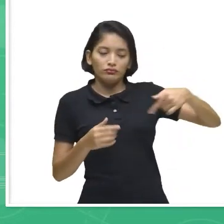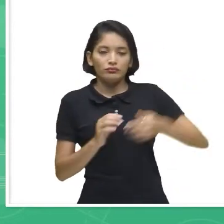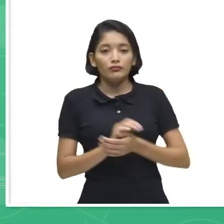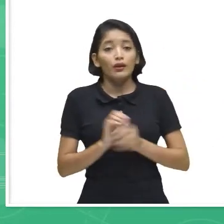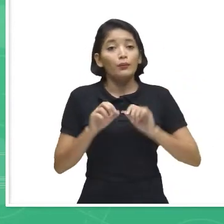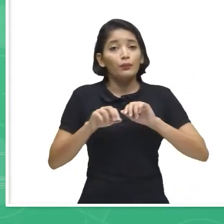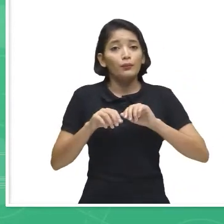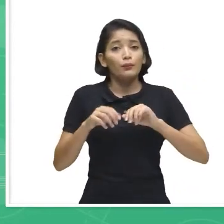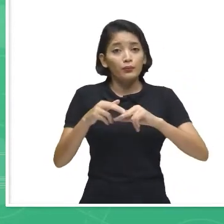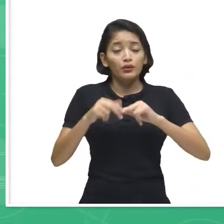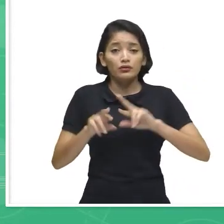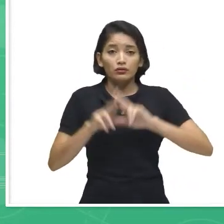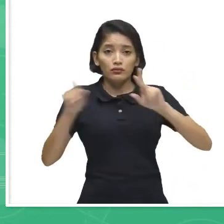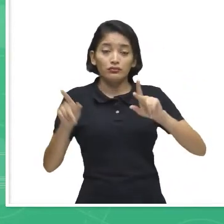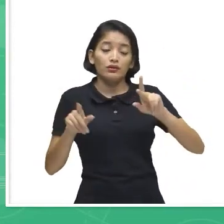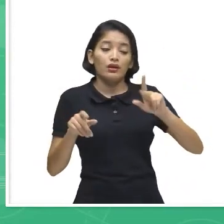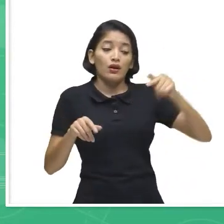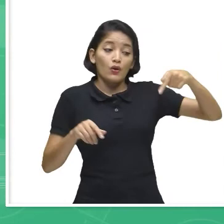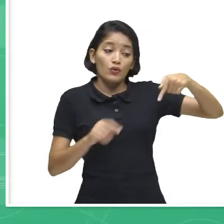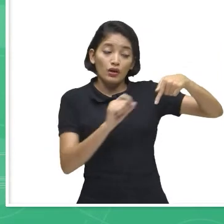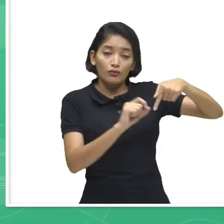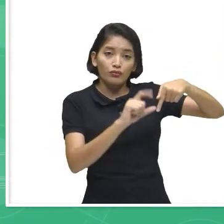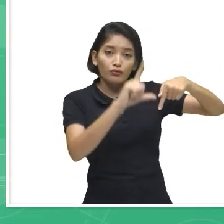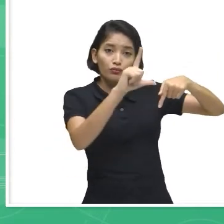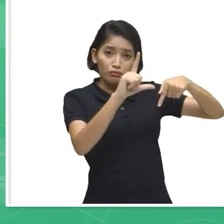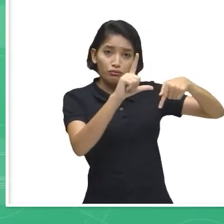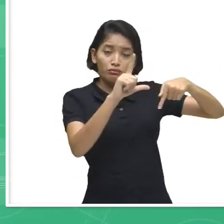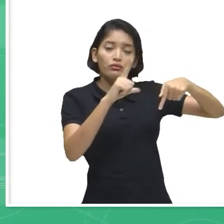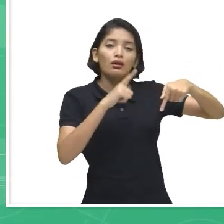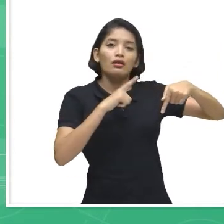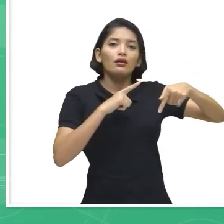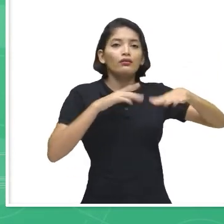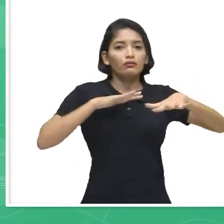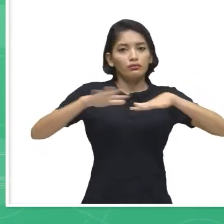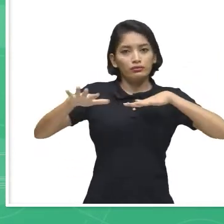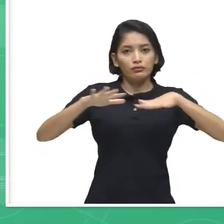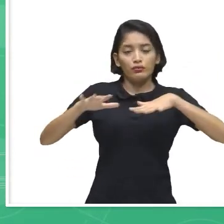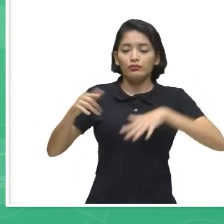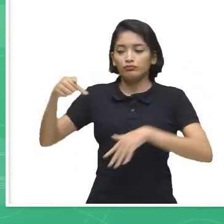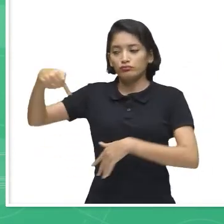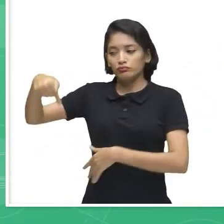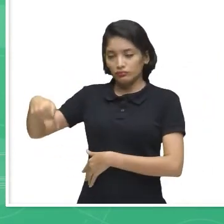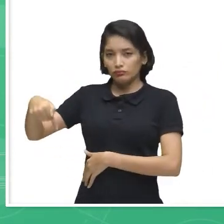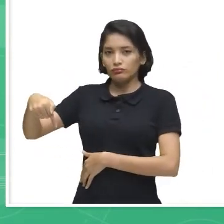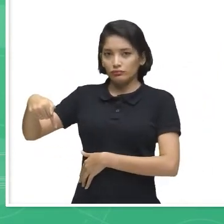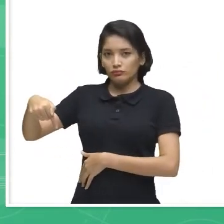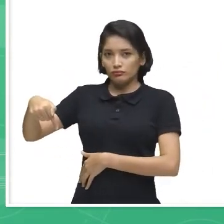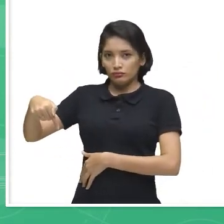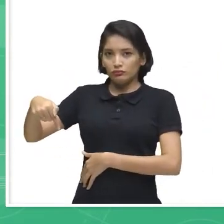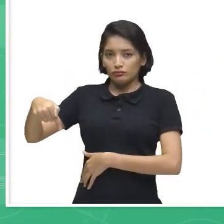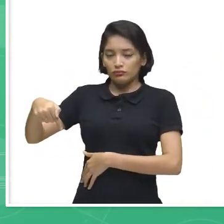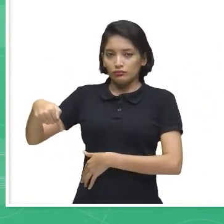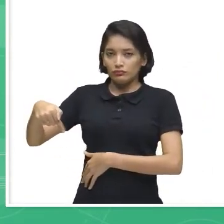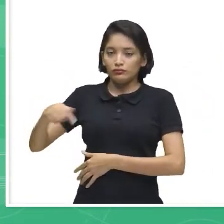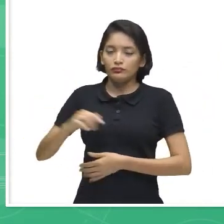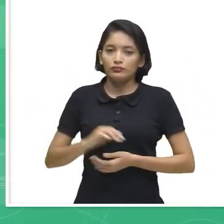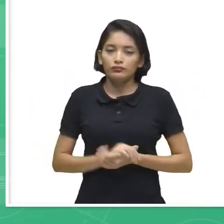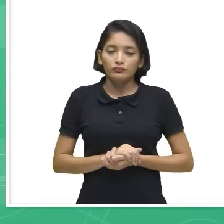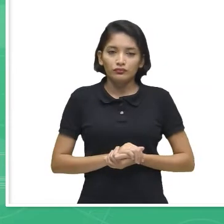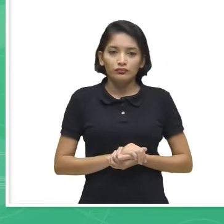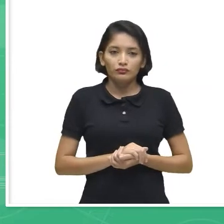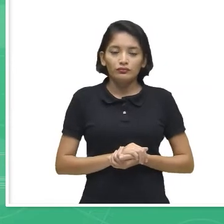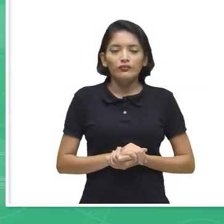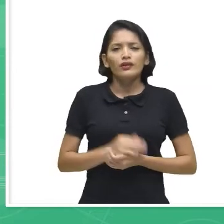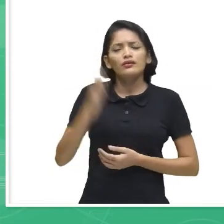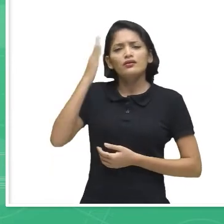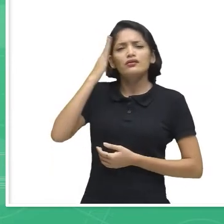diferenciou. Qzão é a carga que produz o potencial elétrico. E Qzinho é a nossa carga de prova. Ou seja, eu vou